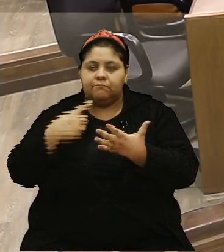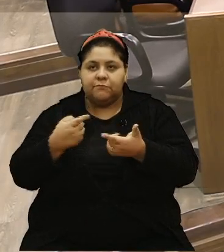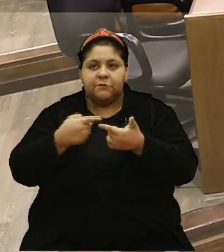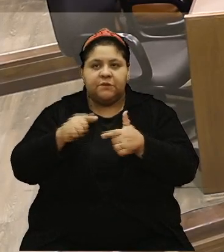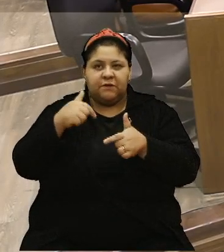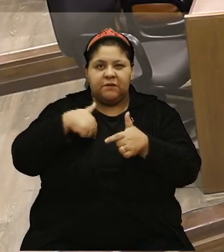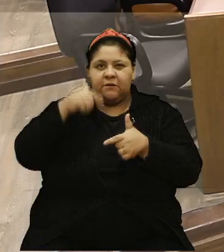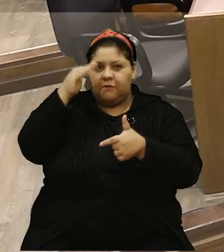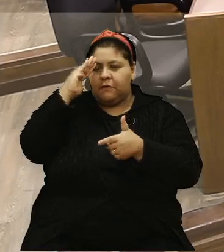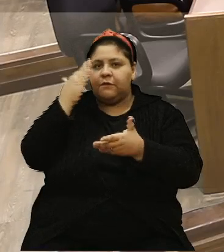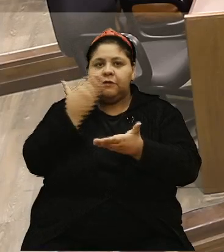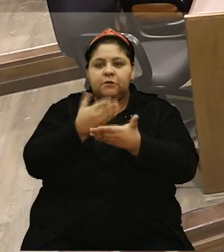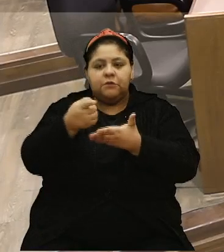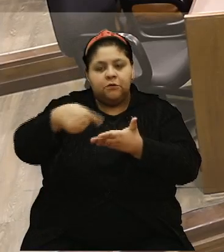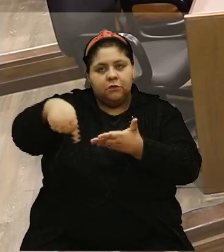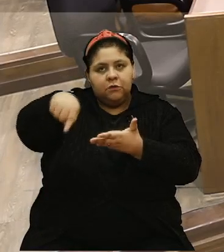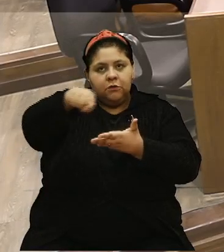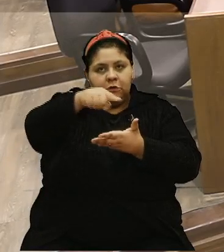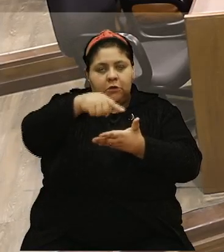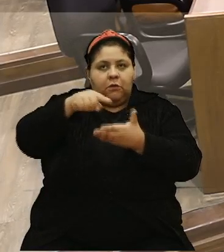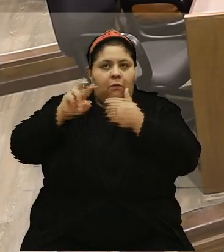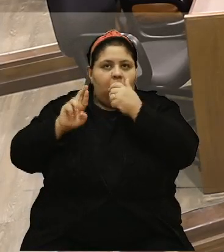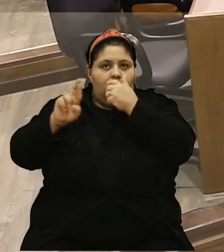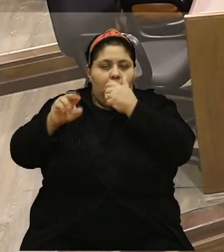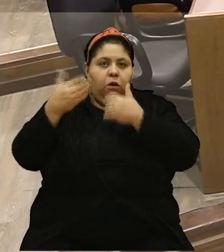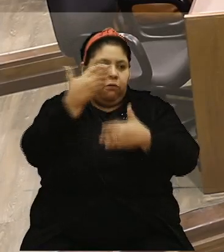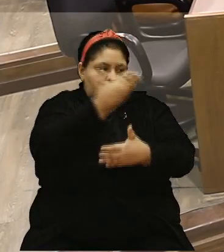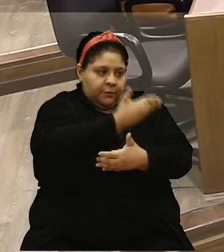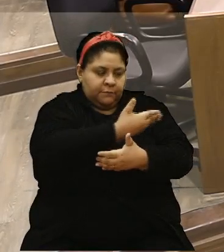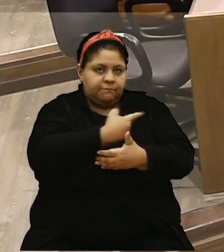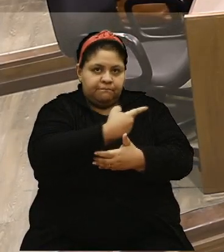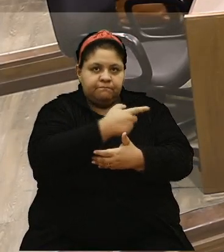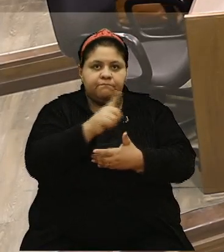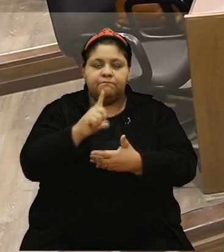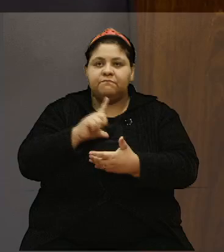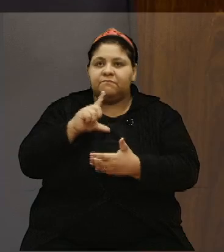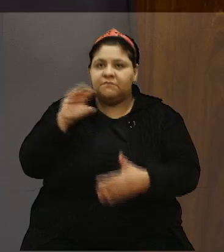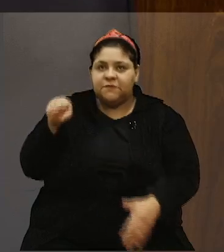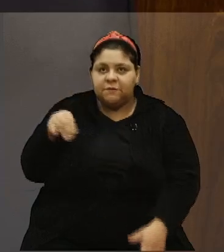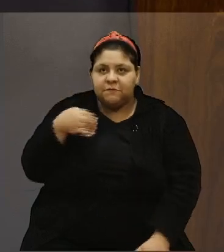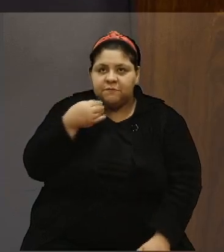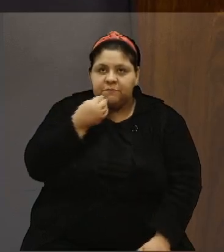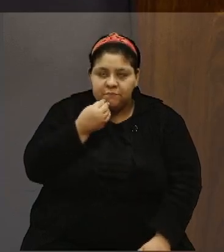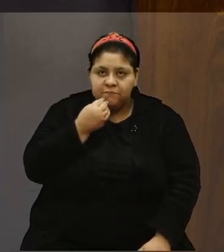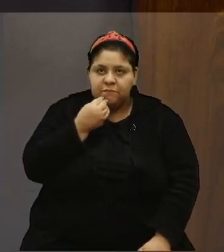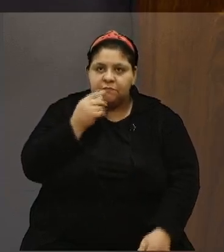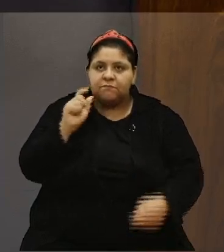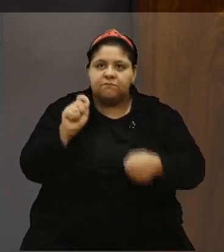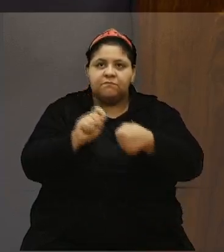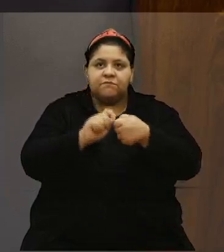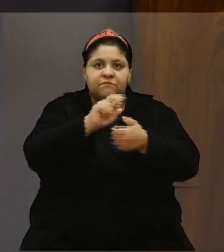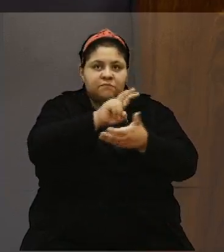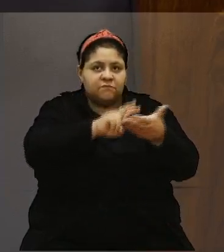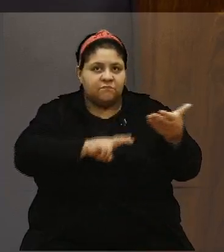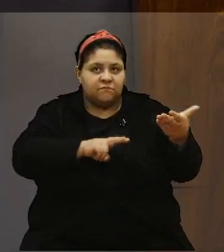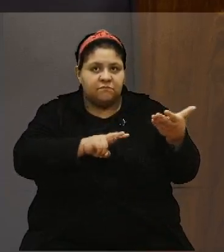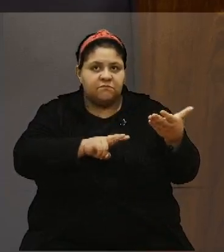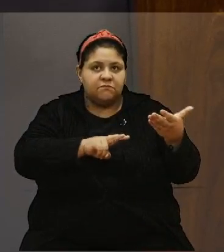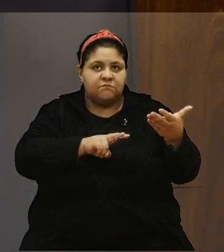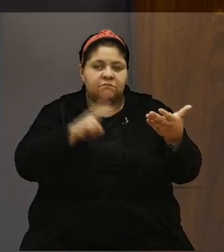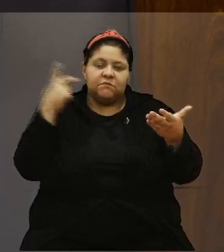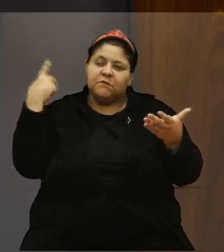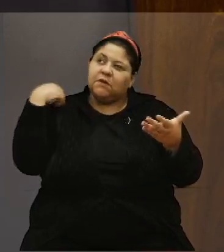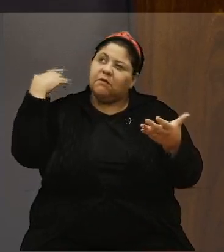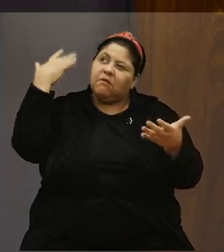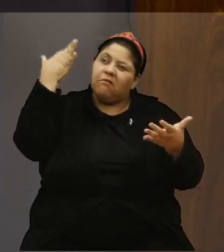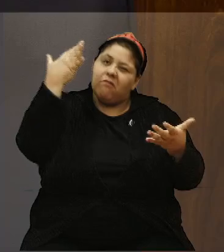acredito que em nosso nome também, eu e o vereador Cláudio, que tivemos a oportunidade de fazer a leitura dessa linha do